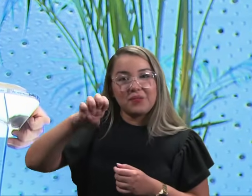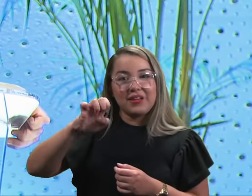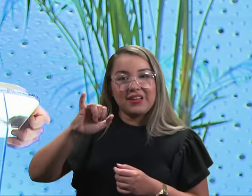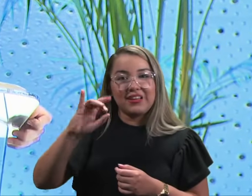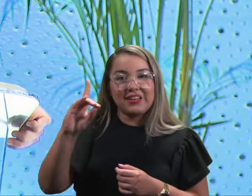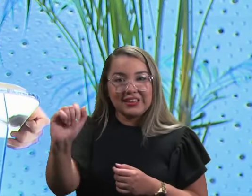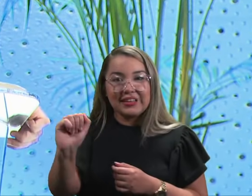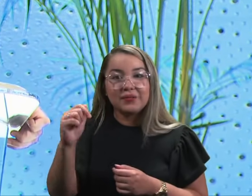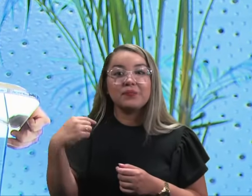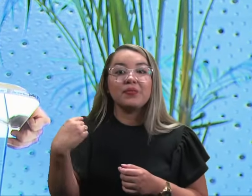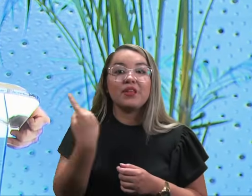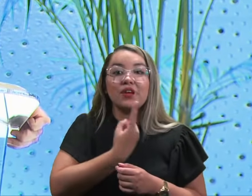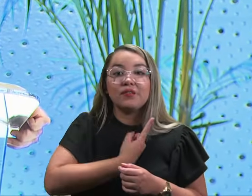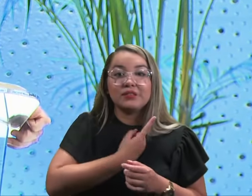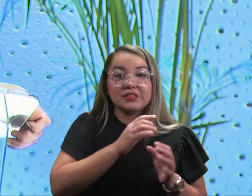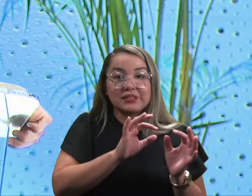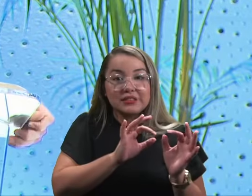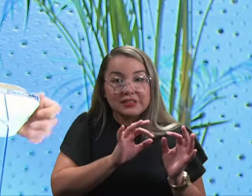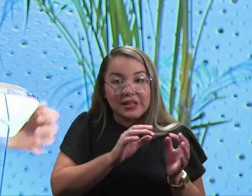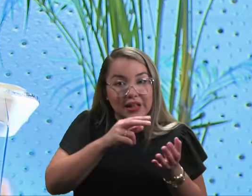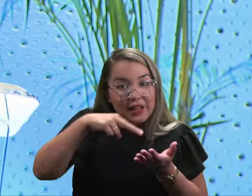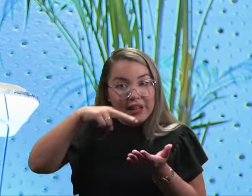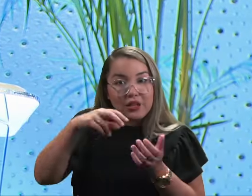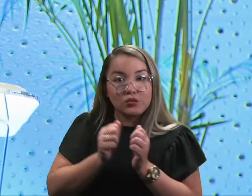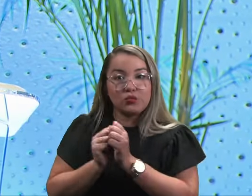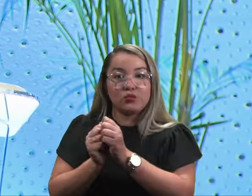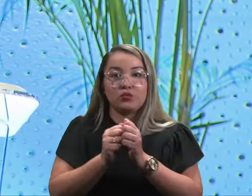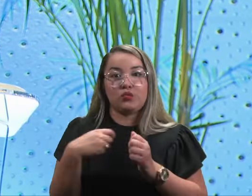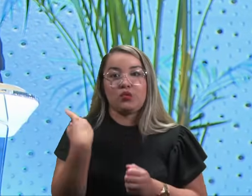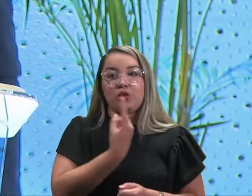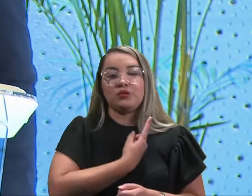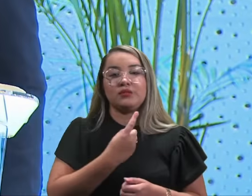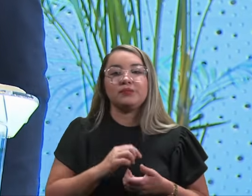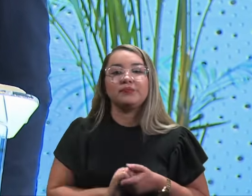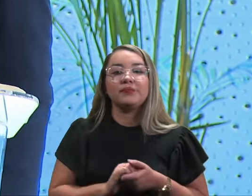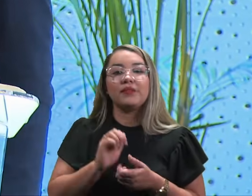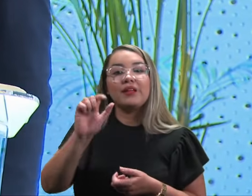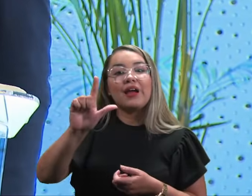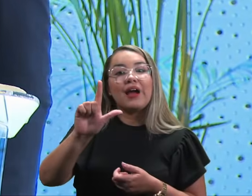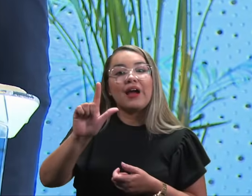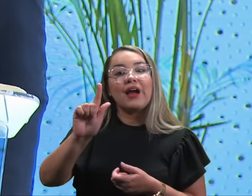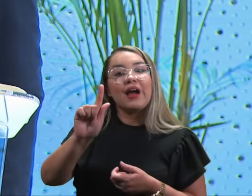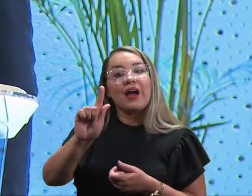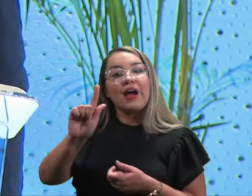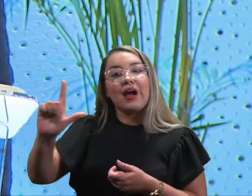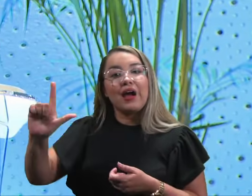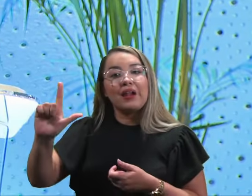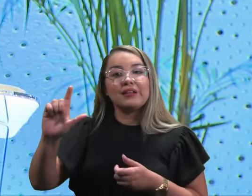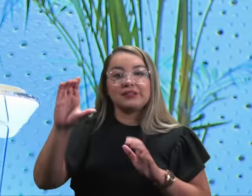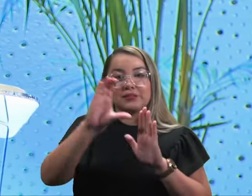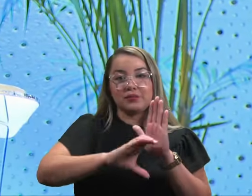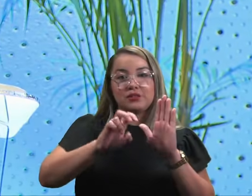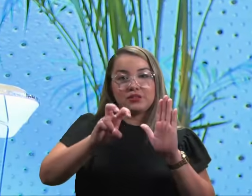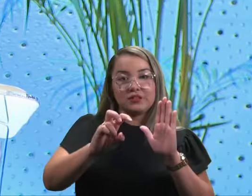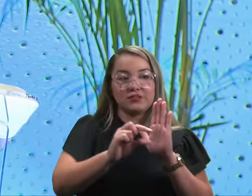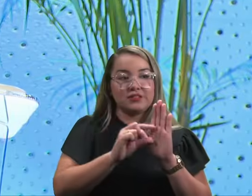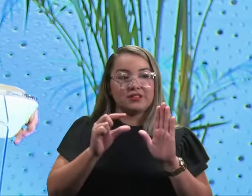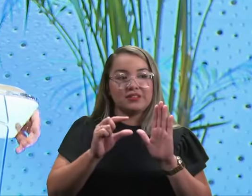para você acompanhar conosco. Paulo, ele disse assim, Gálatas 5, versículo